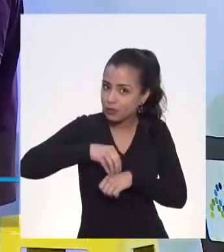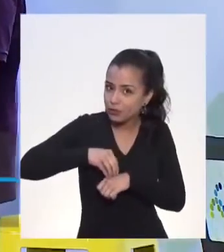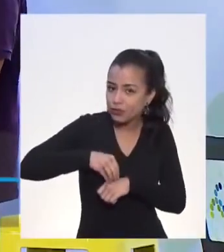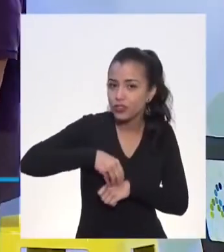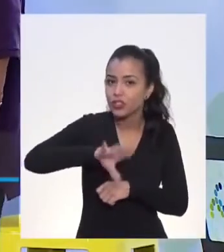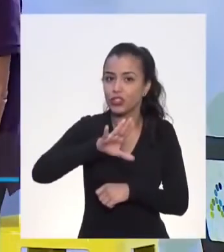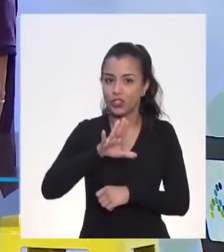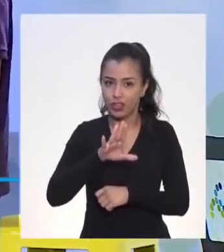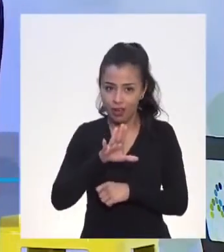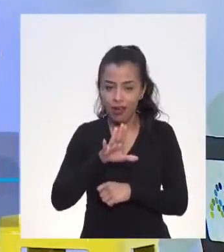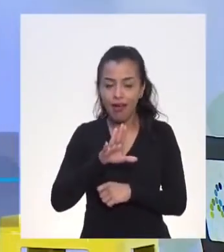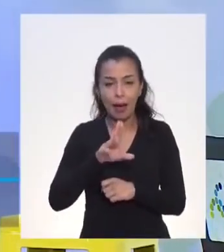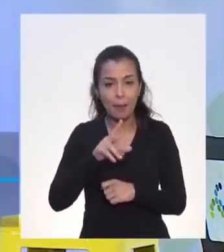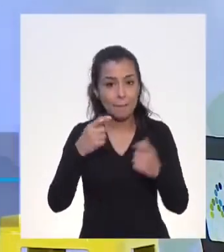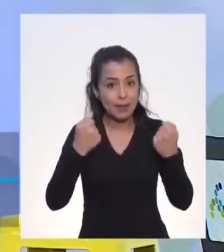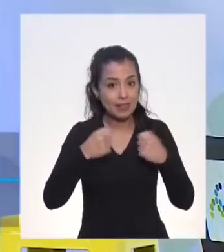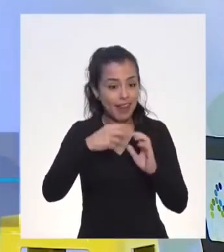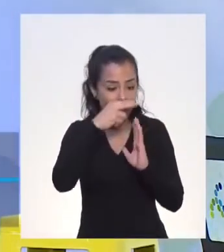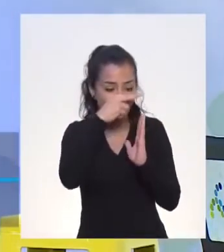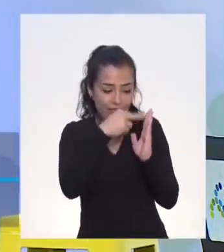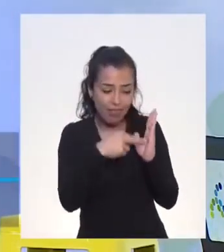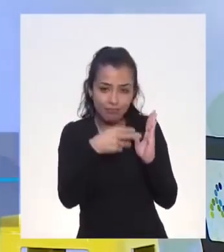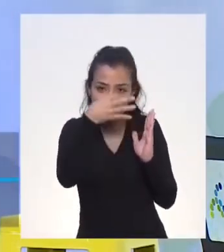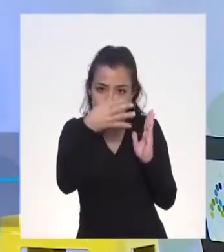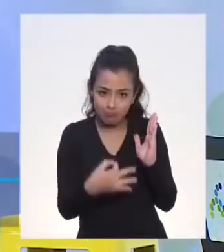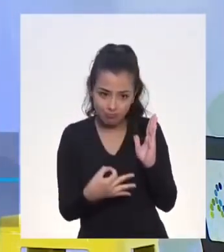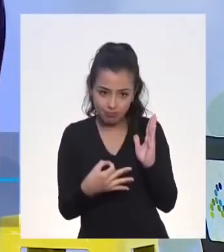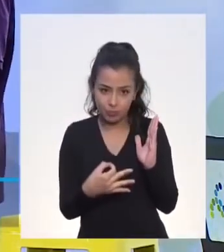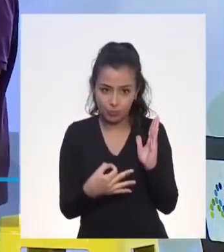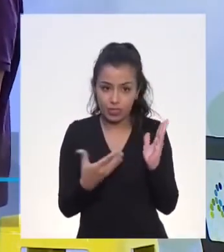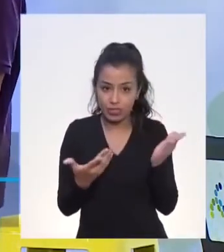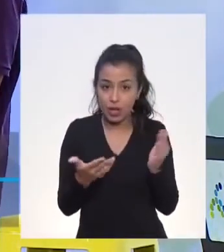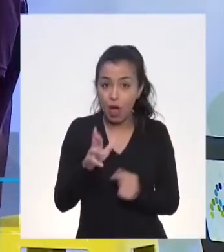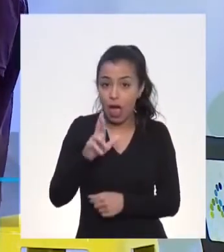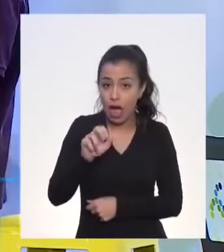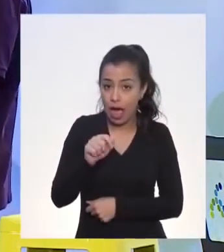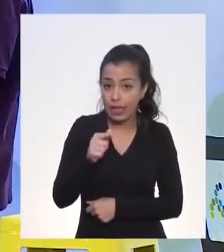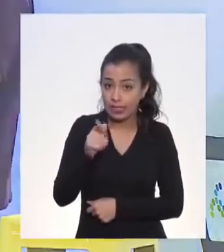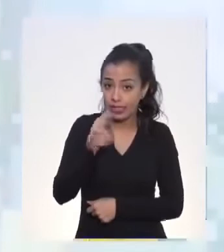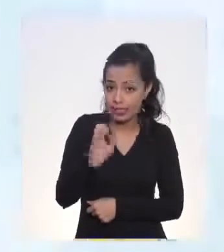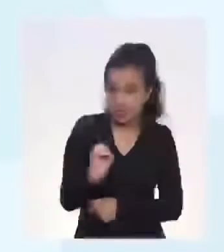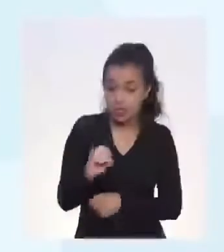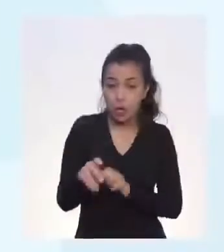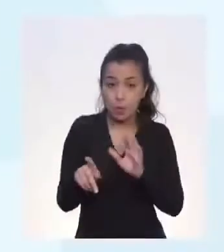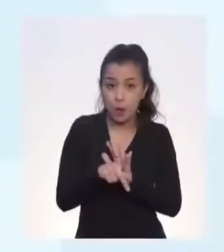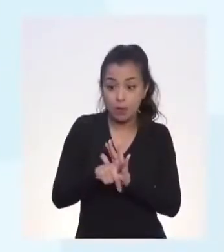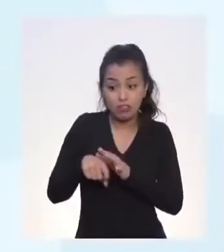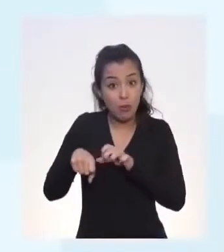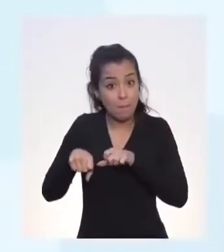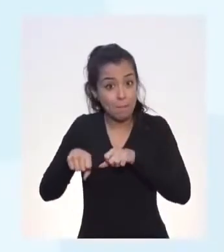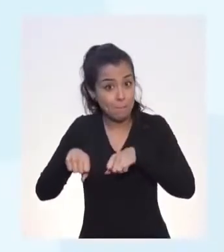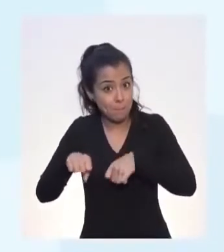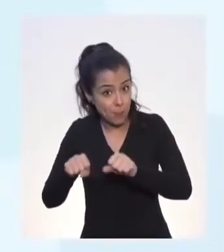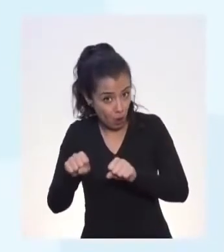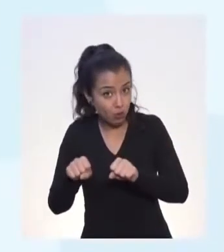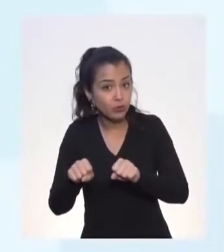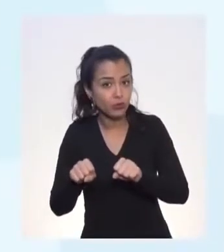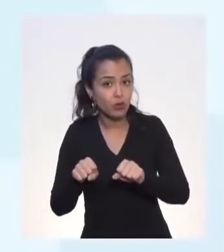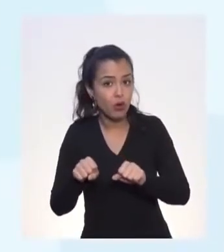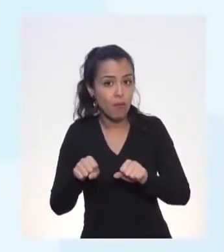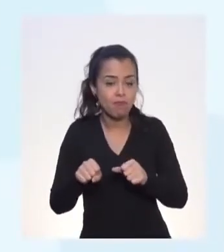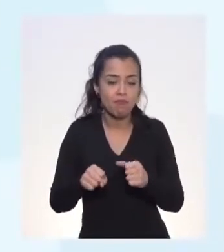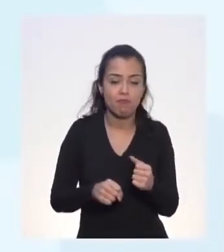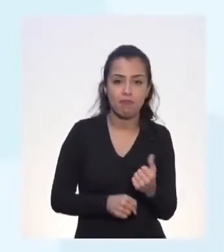uma repetida, né? A gente grifou aqui, ó, qual a razão de motos em relação à de